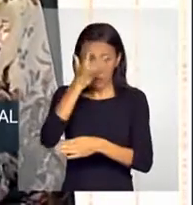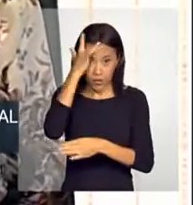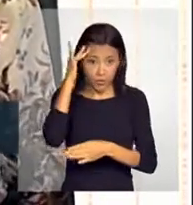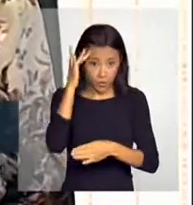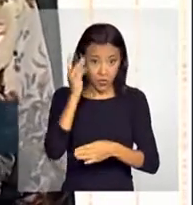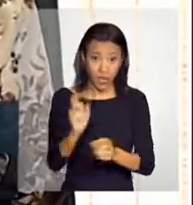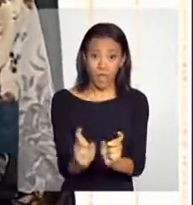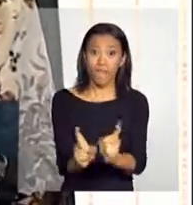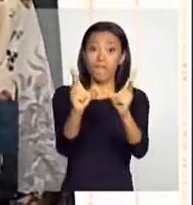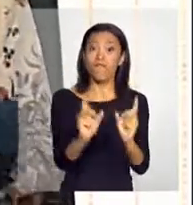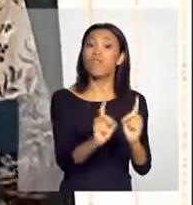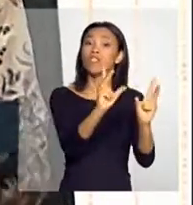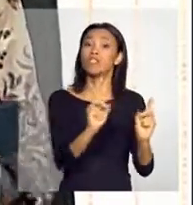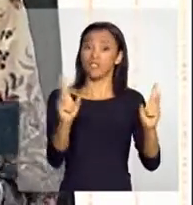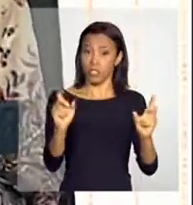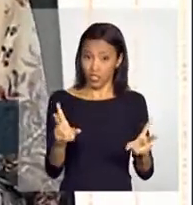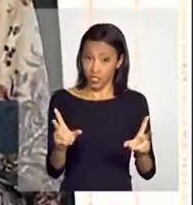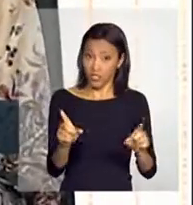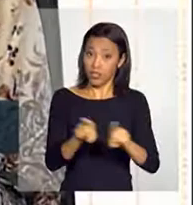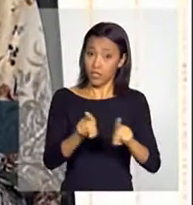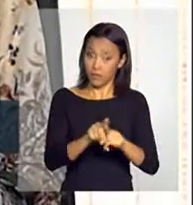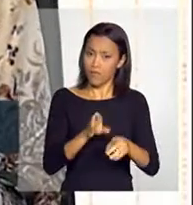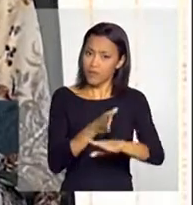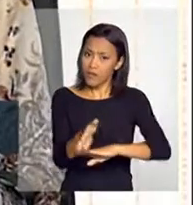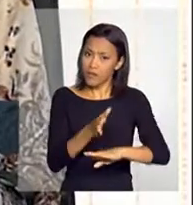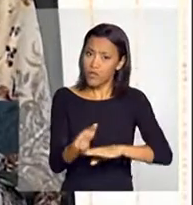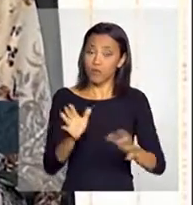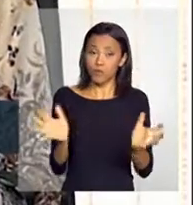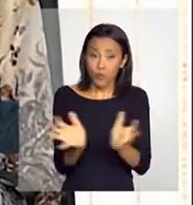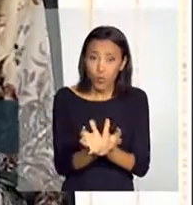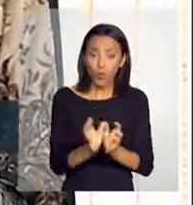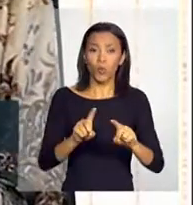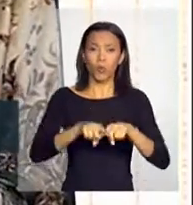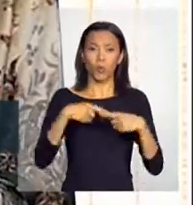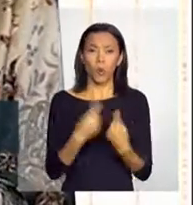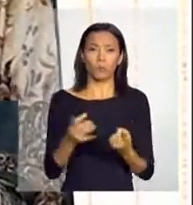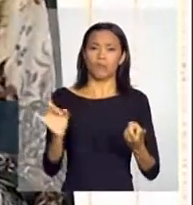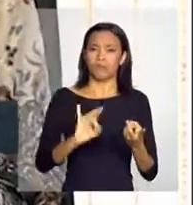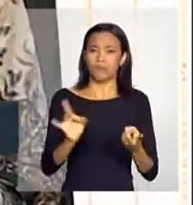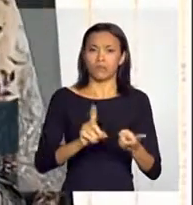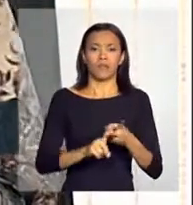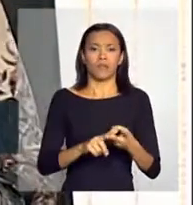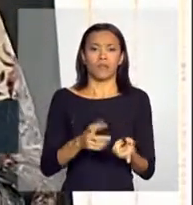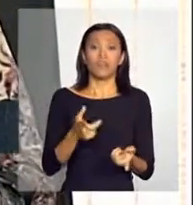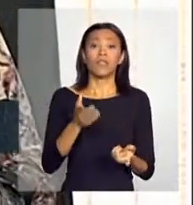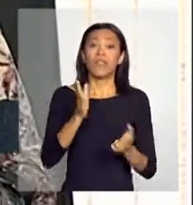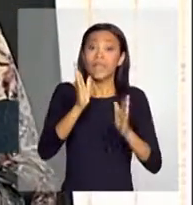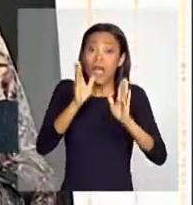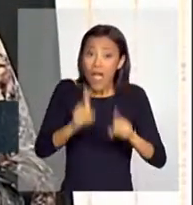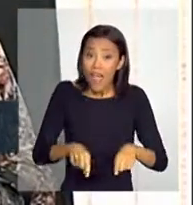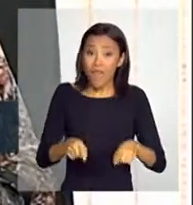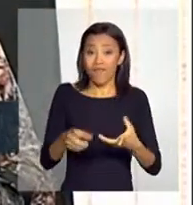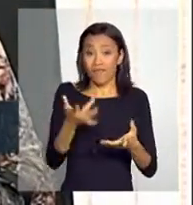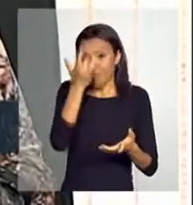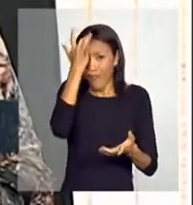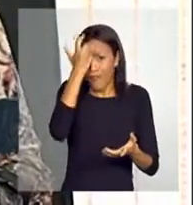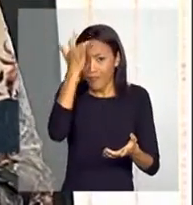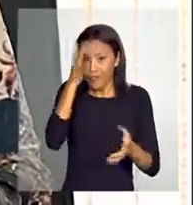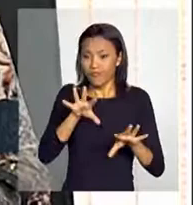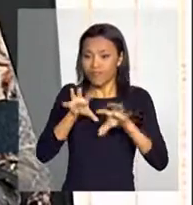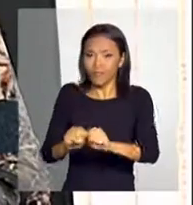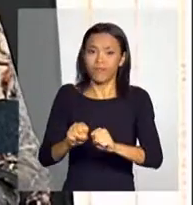que são traficadas e que participam da comunidade LGBT travestis transexuais que são vulneráveis